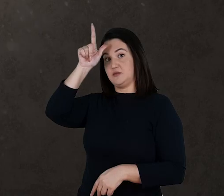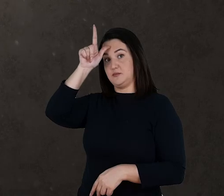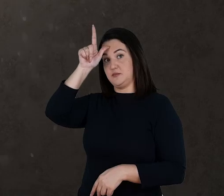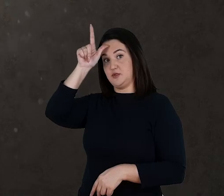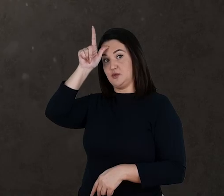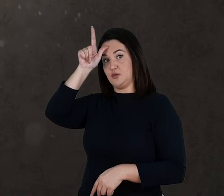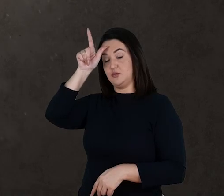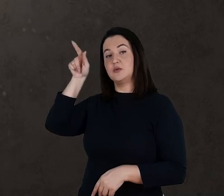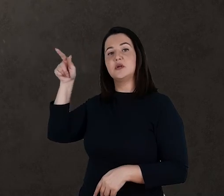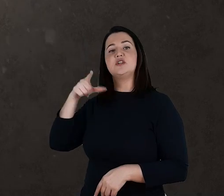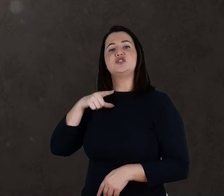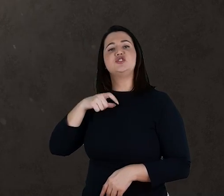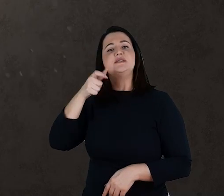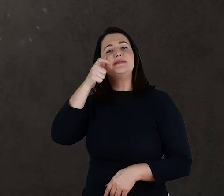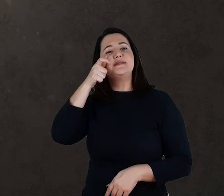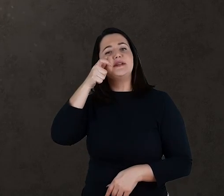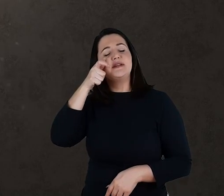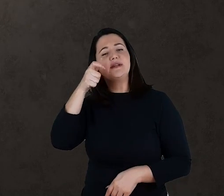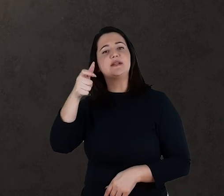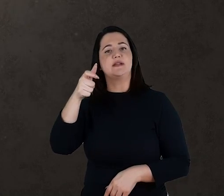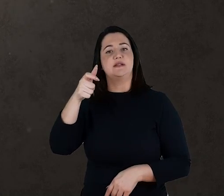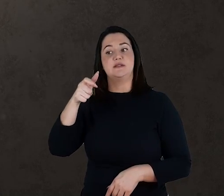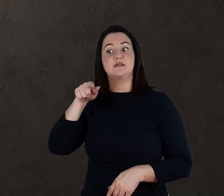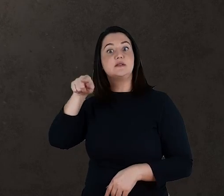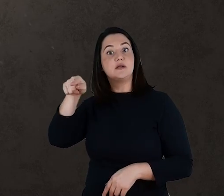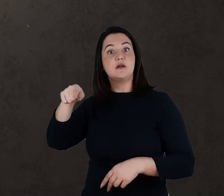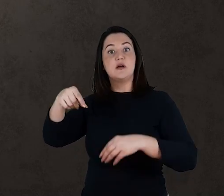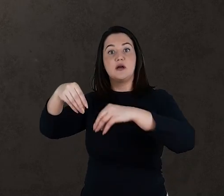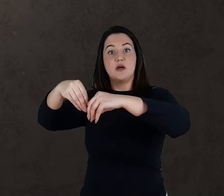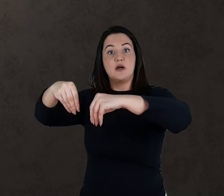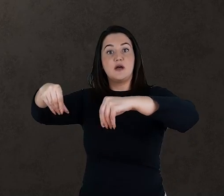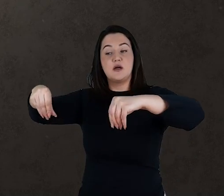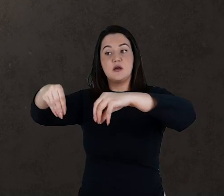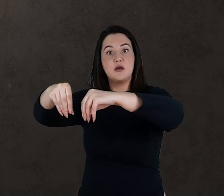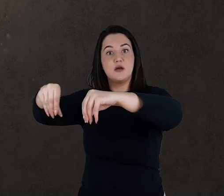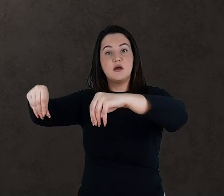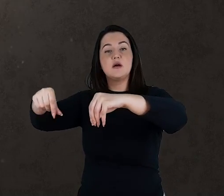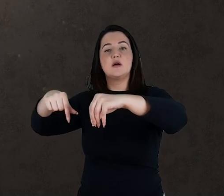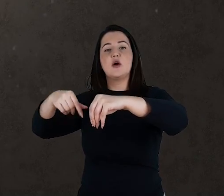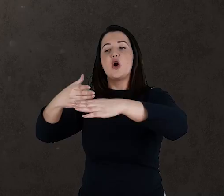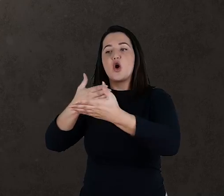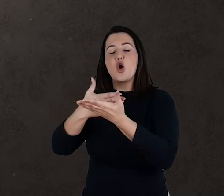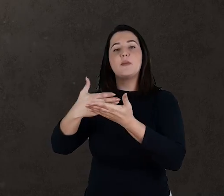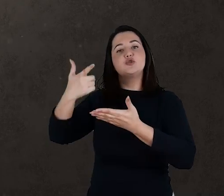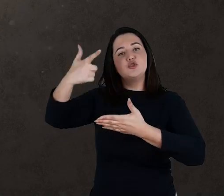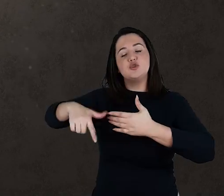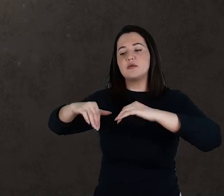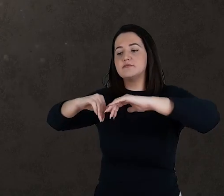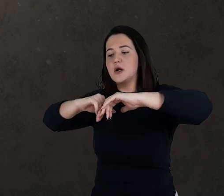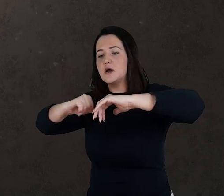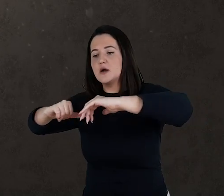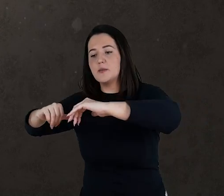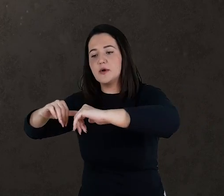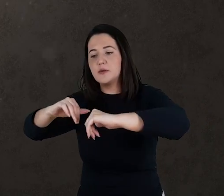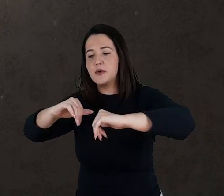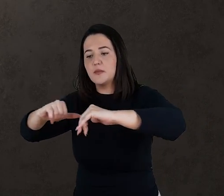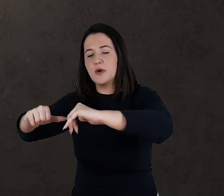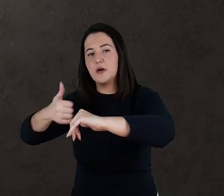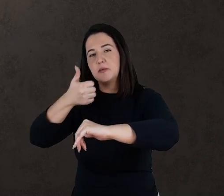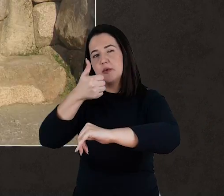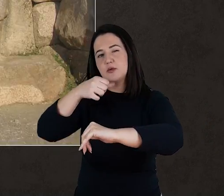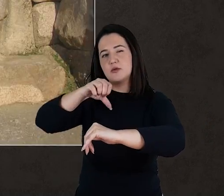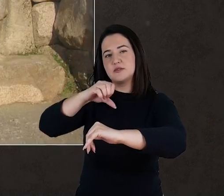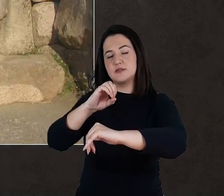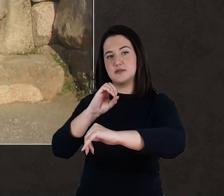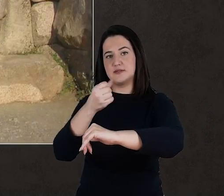a se interessar pelo sítio arqueológico de Borgaskoy e assim reabrir as suas escavações a partir de